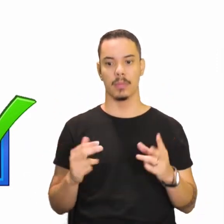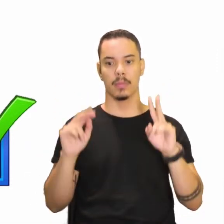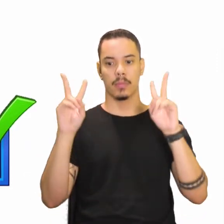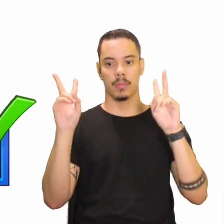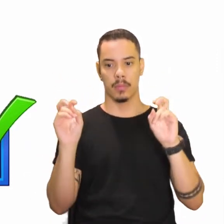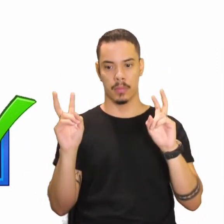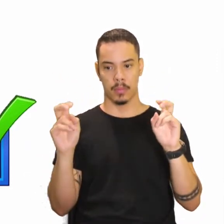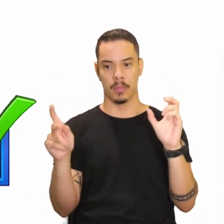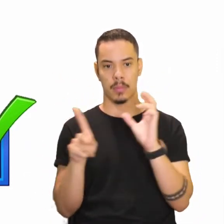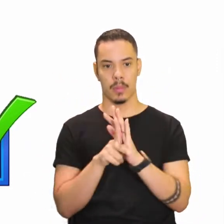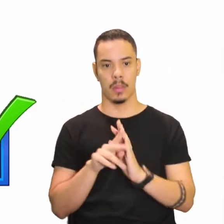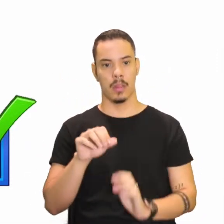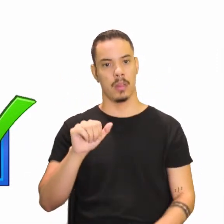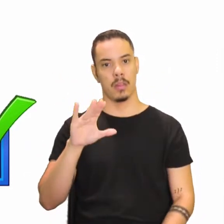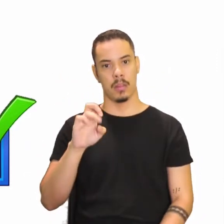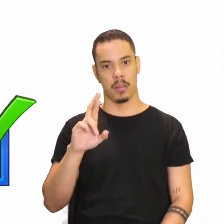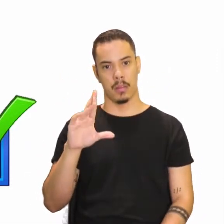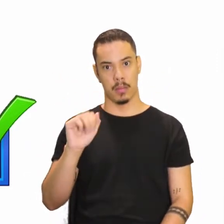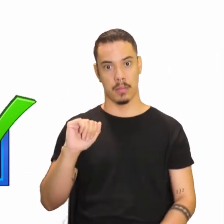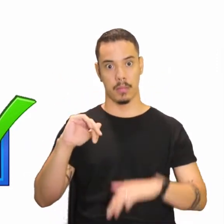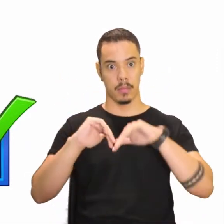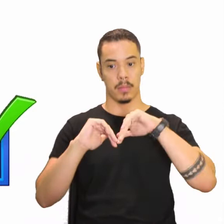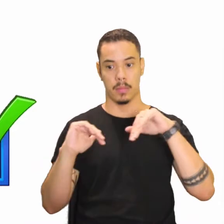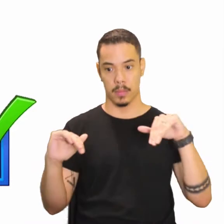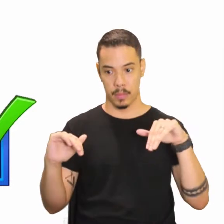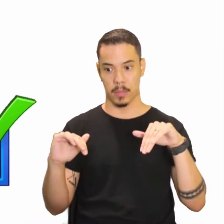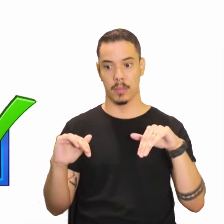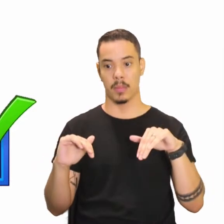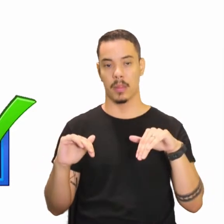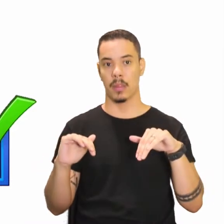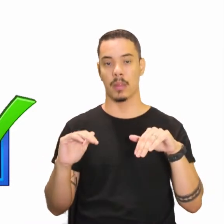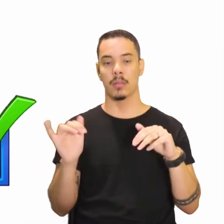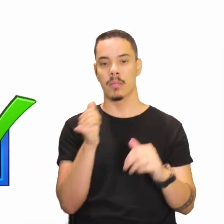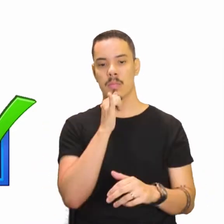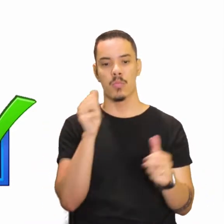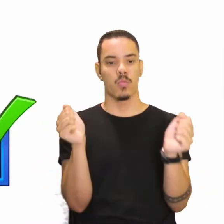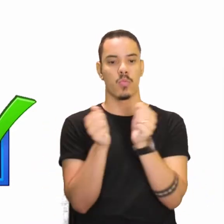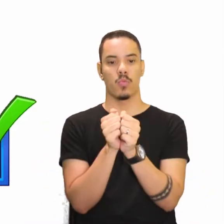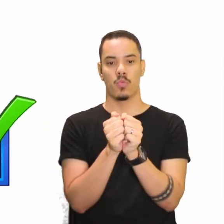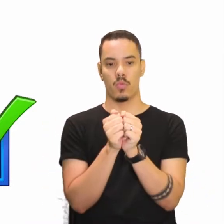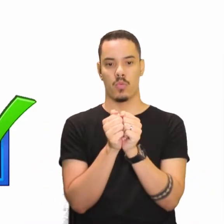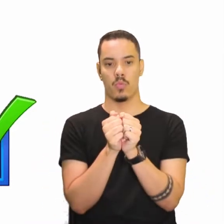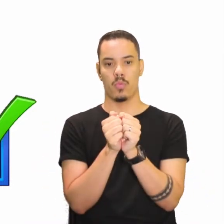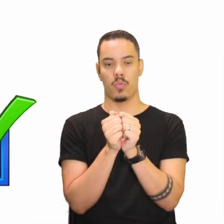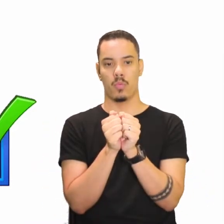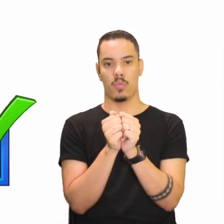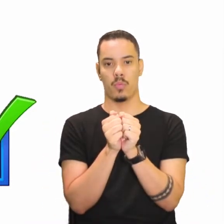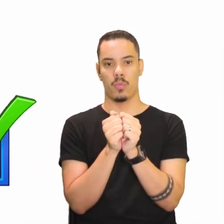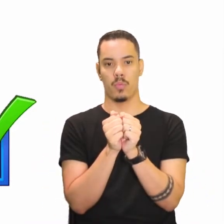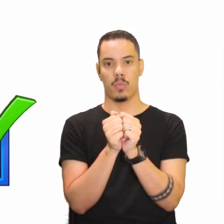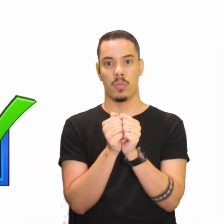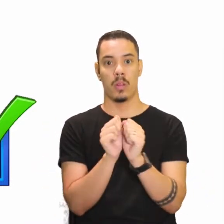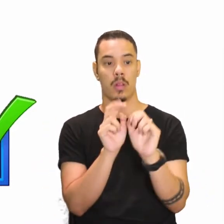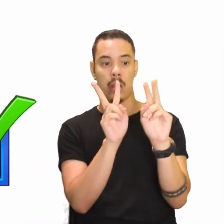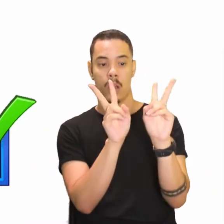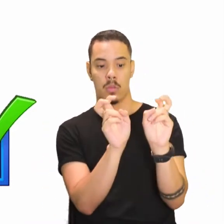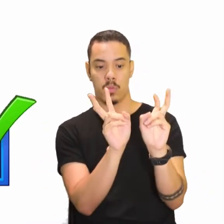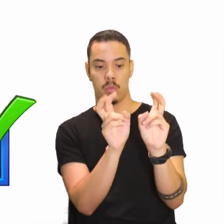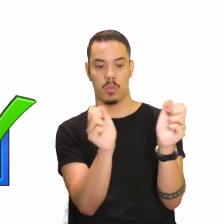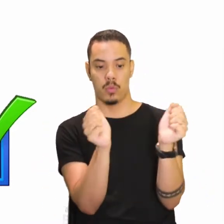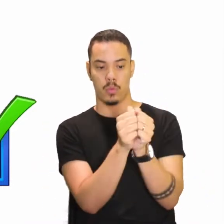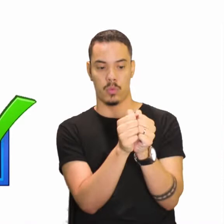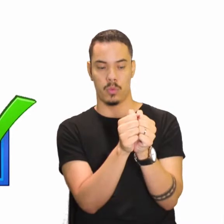assunto, acerca de separado, ou melhor, junto, desculpa, acerca de assunto,